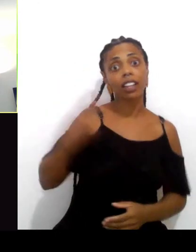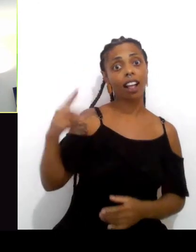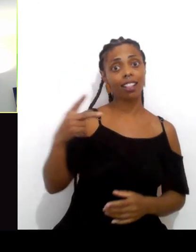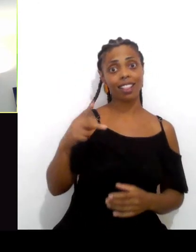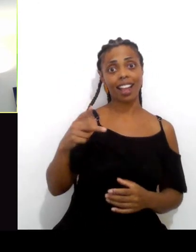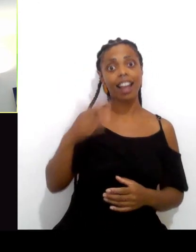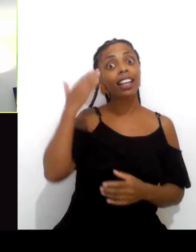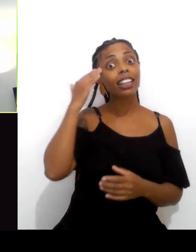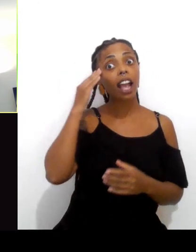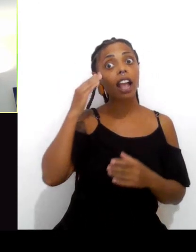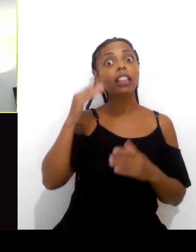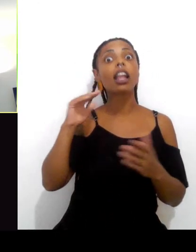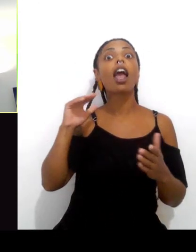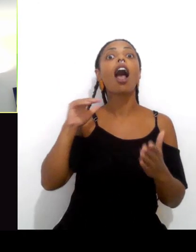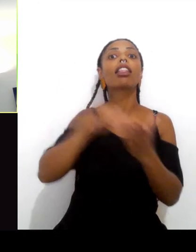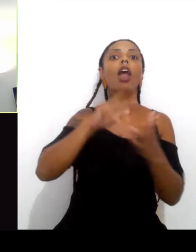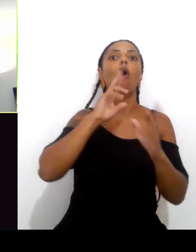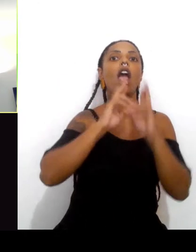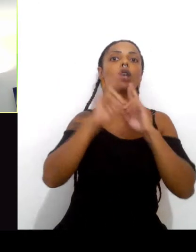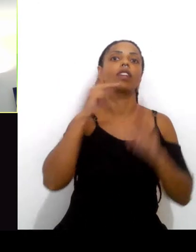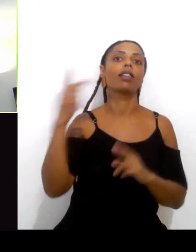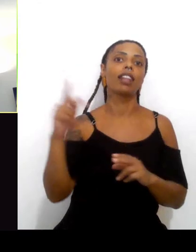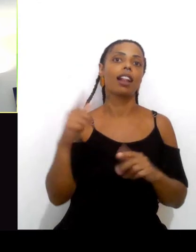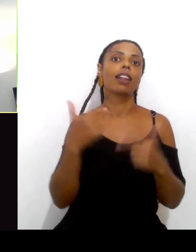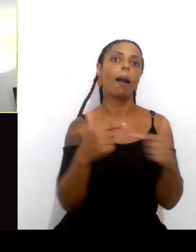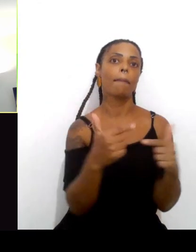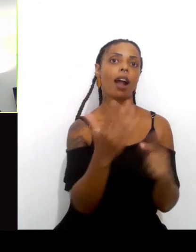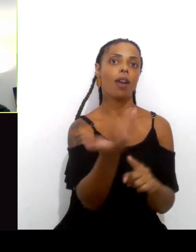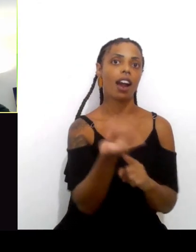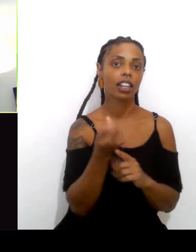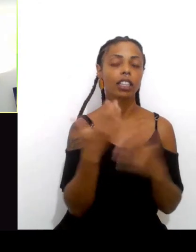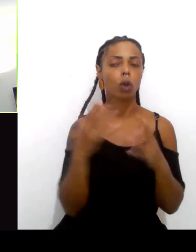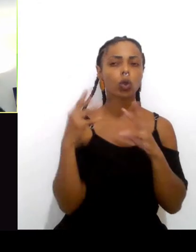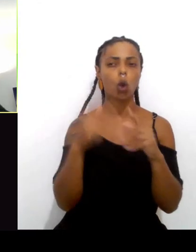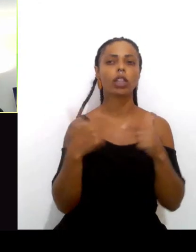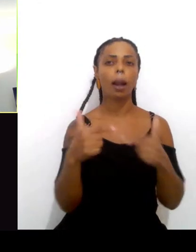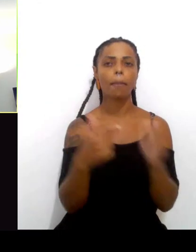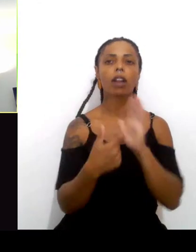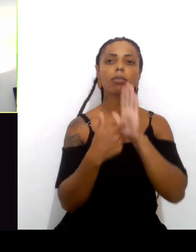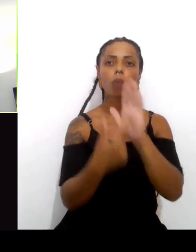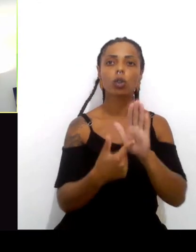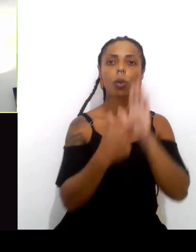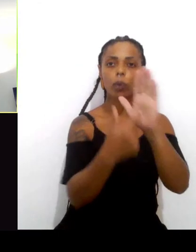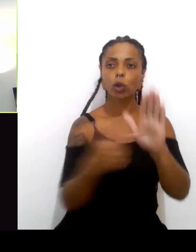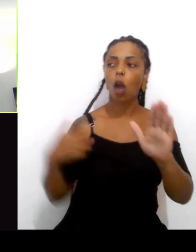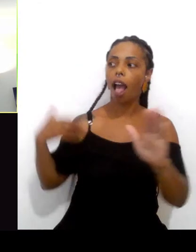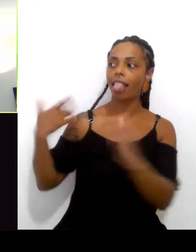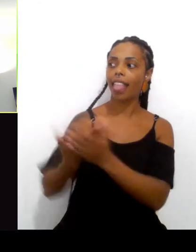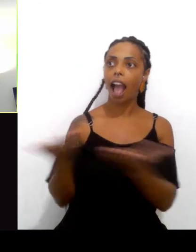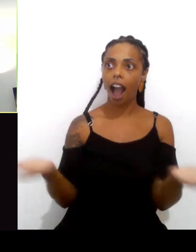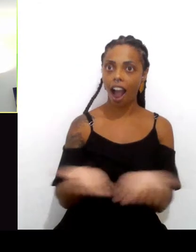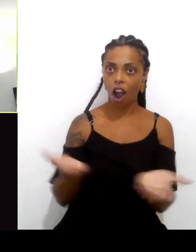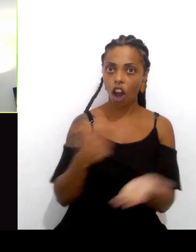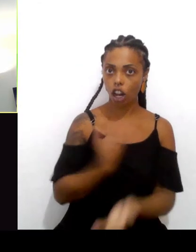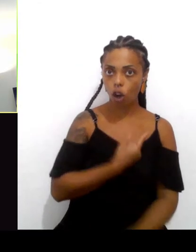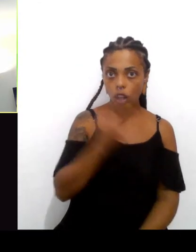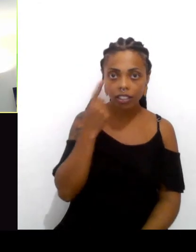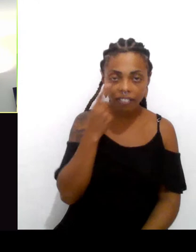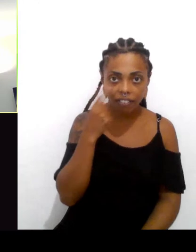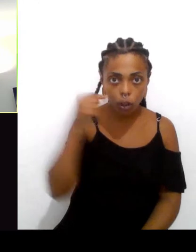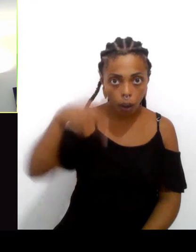sua própria obra então todos os trabalhos que nós vimos apresentados até agora eles vão formando